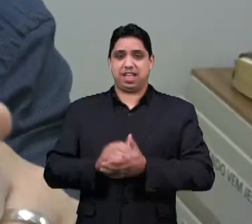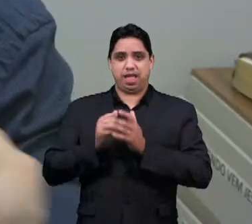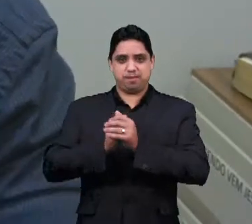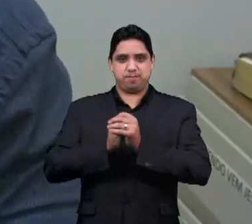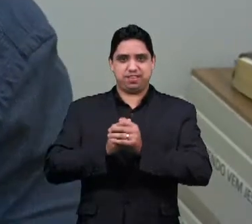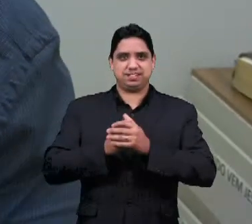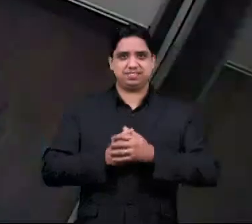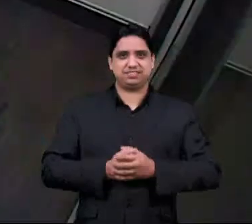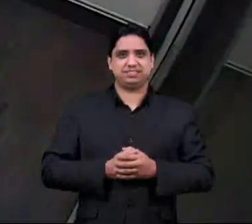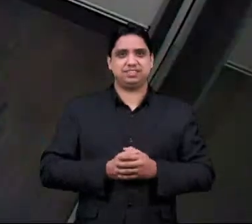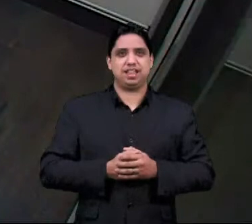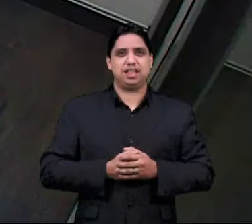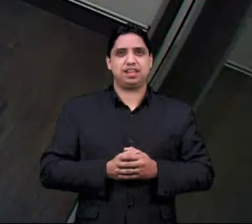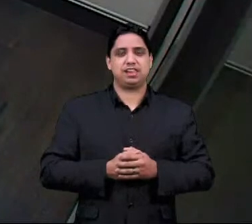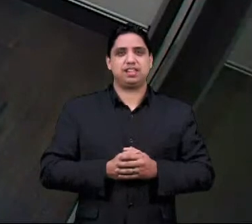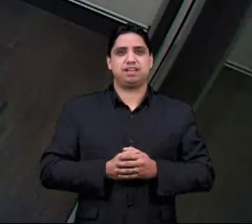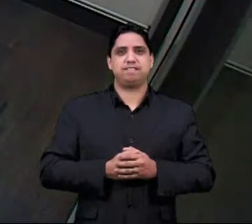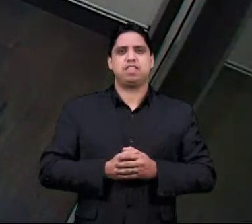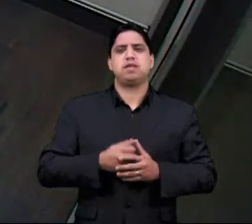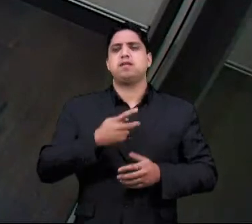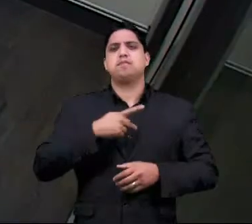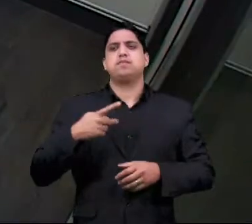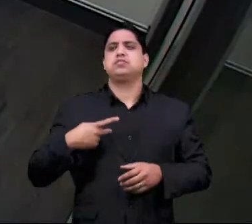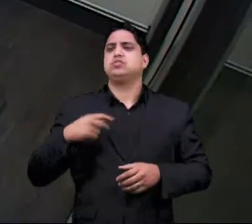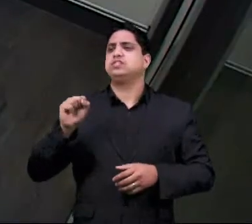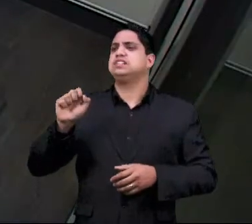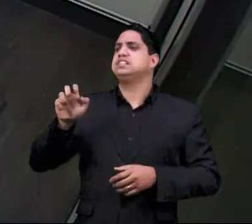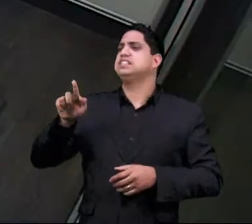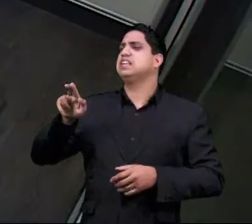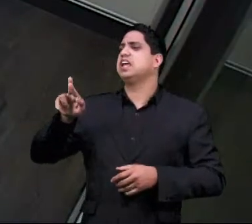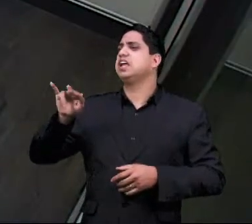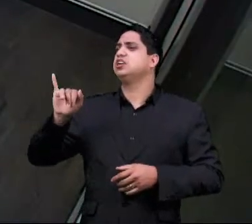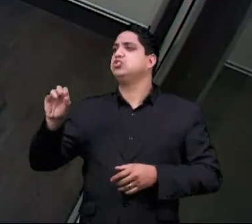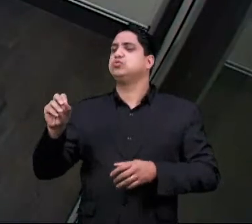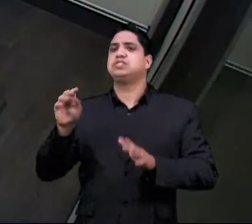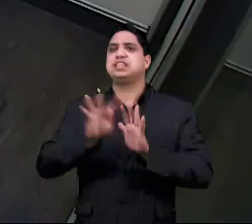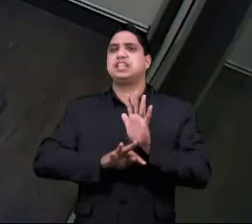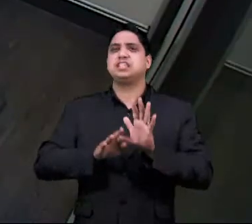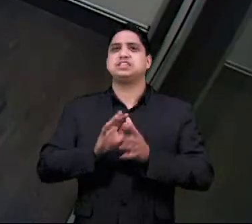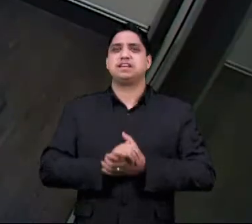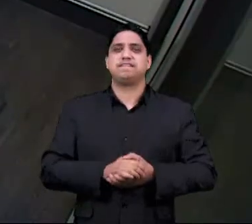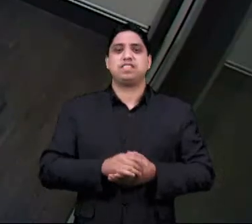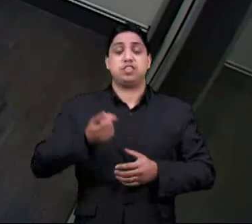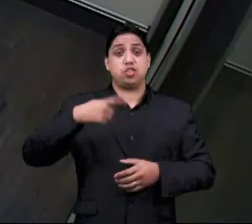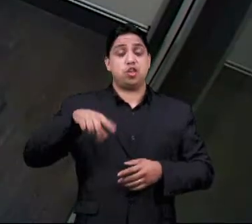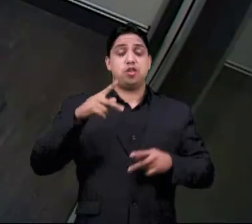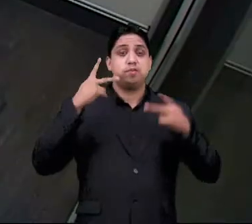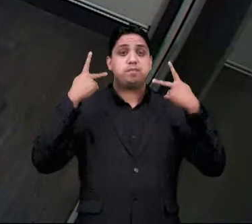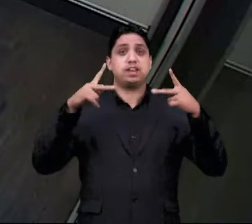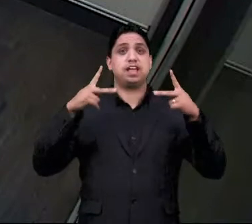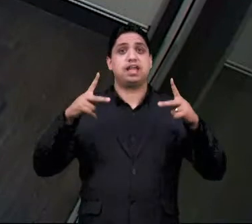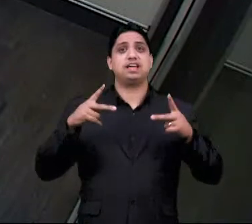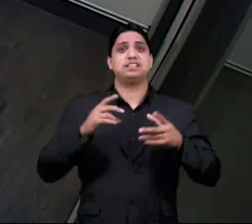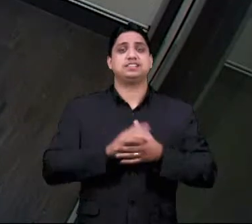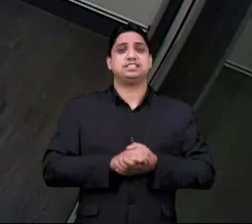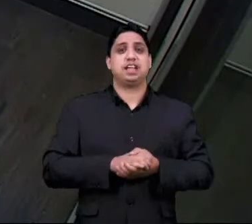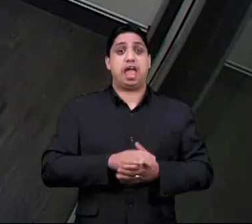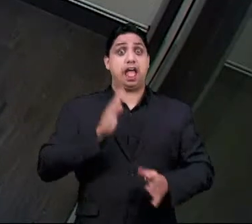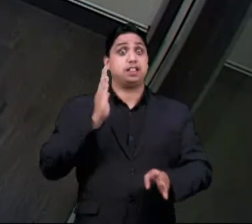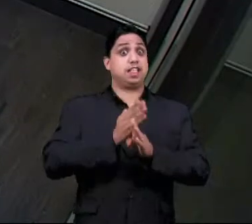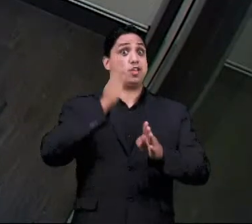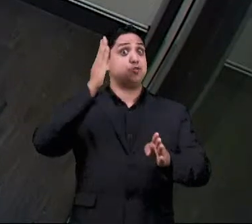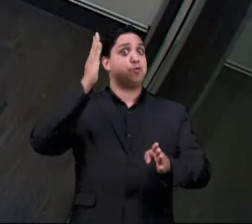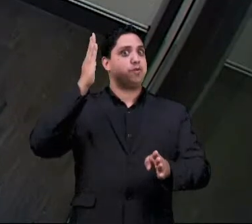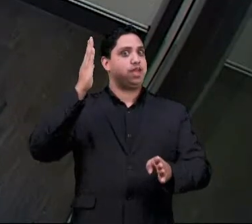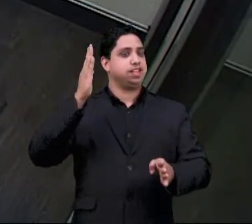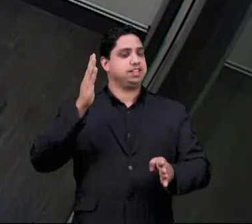poderia perguntar ao pastor Sérgio o texto, né? Isso. O texto da mensagem de hoje, o texto vai estar onde, pastor? Nós vamos falar de uma grande descoberta.